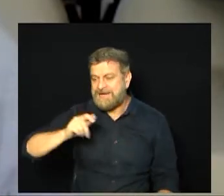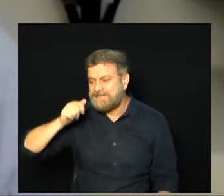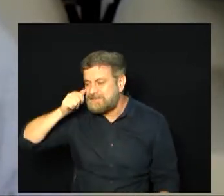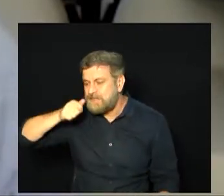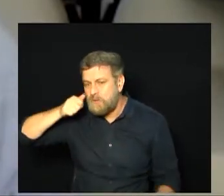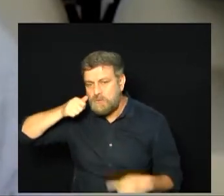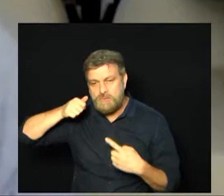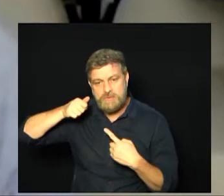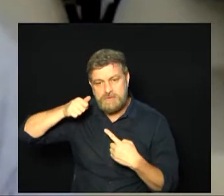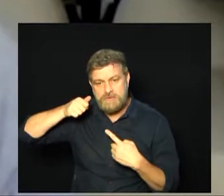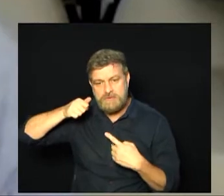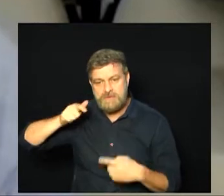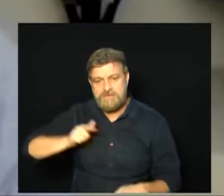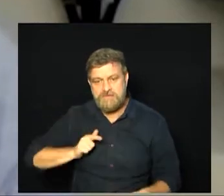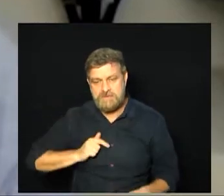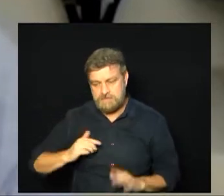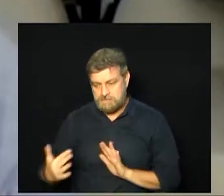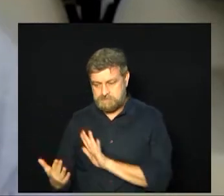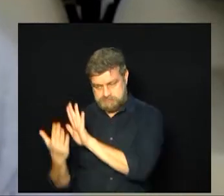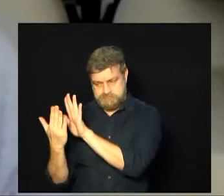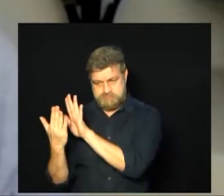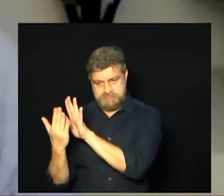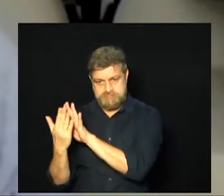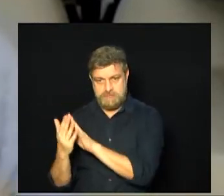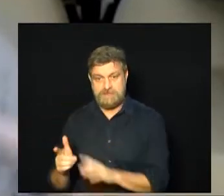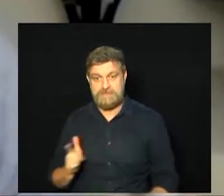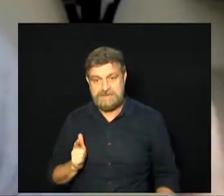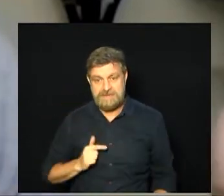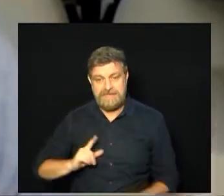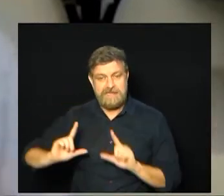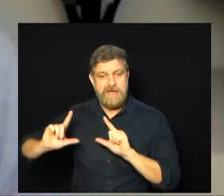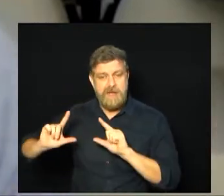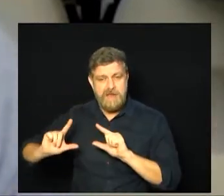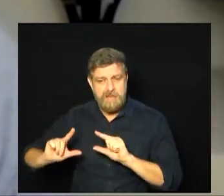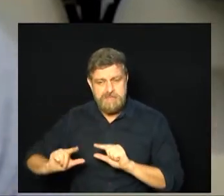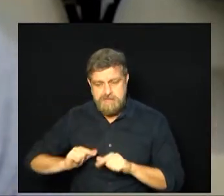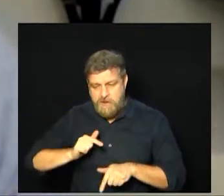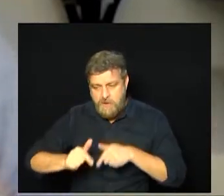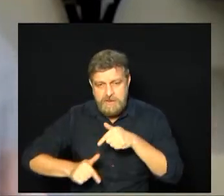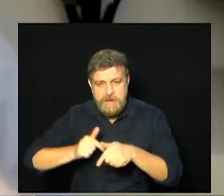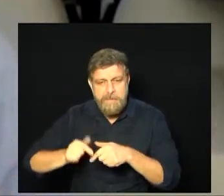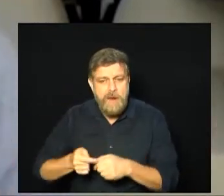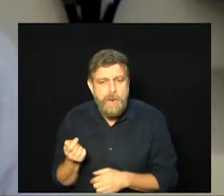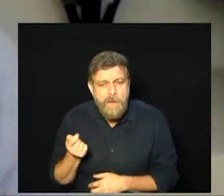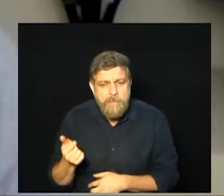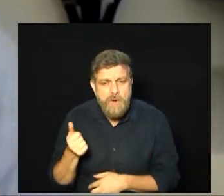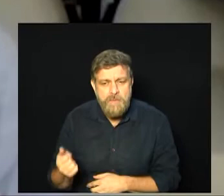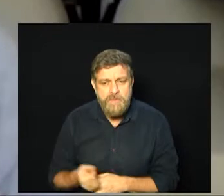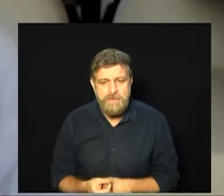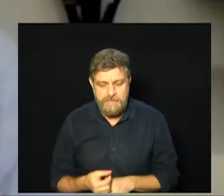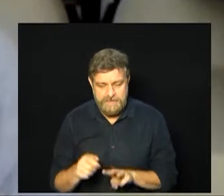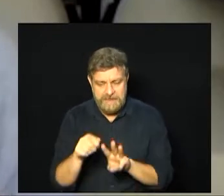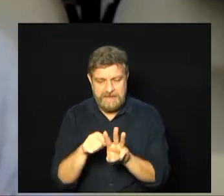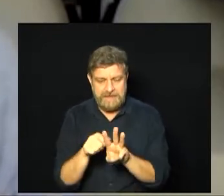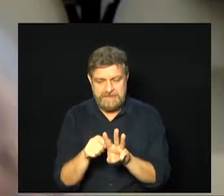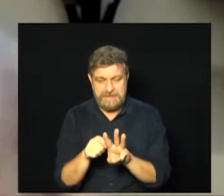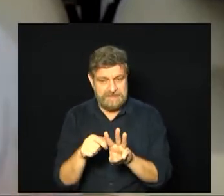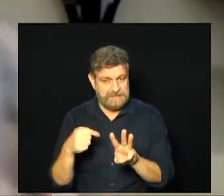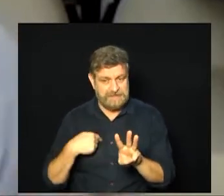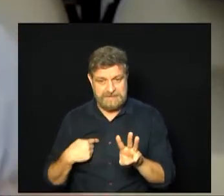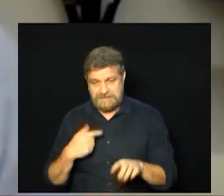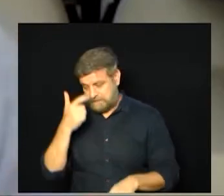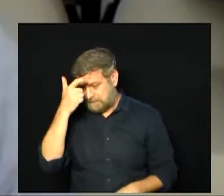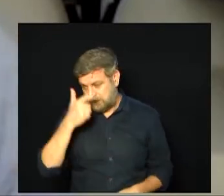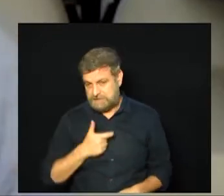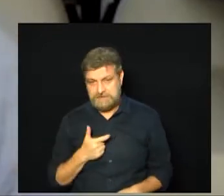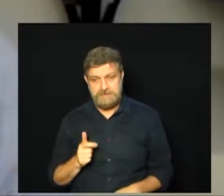eminente, ele foi muito impactado. Então, a gente diminuiu muito o ritmo naqueles 2, 3 primeiros meses ali. Eu